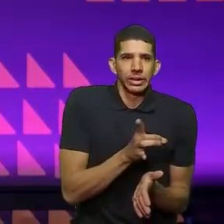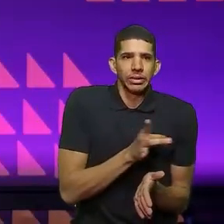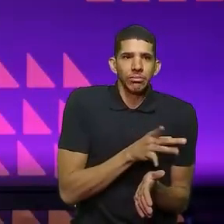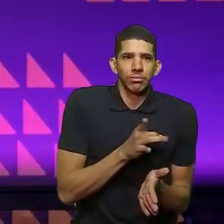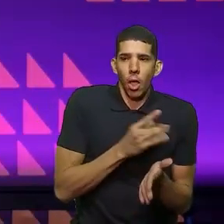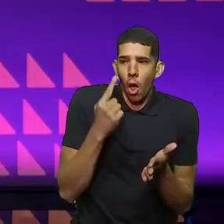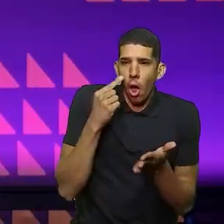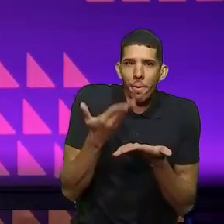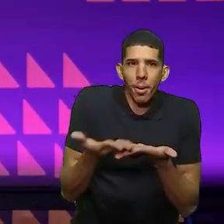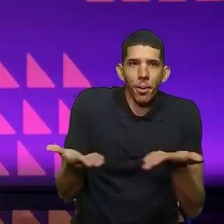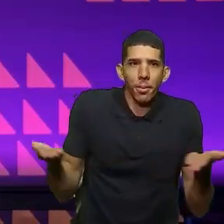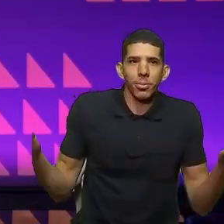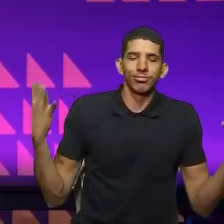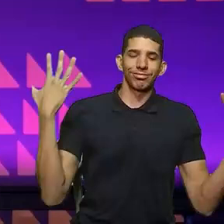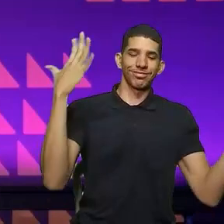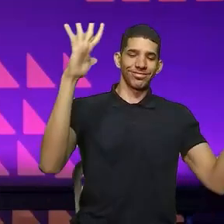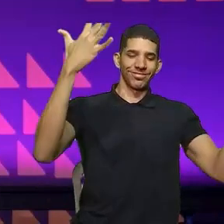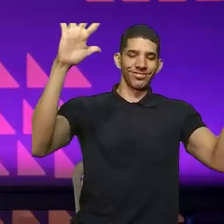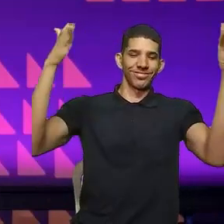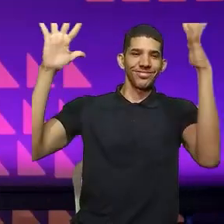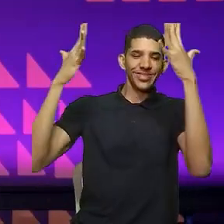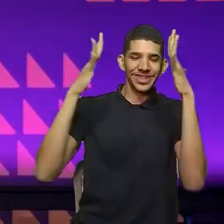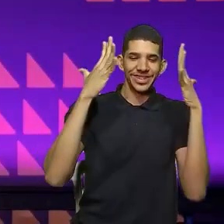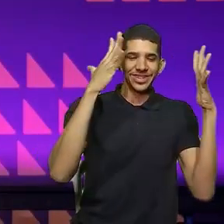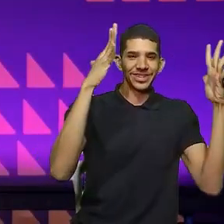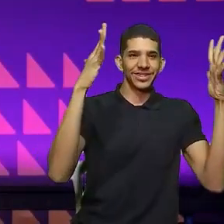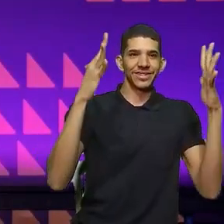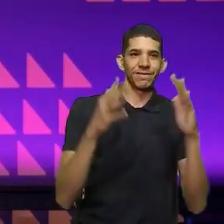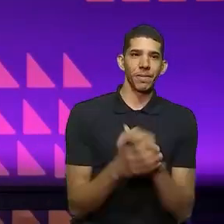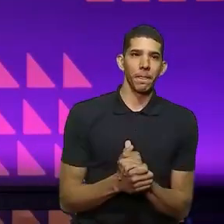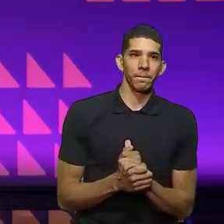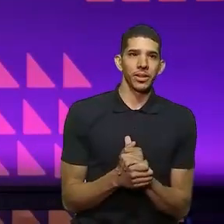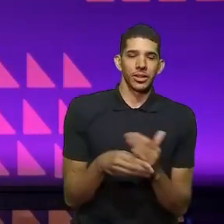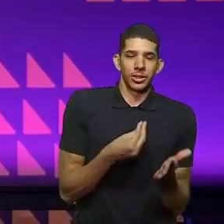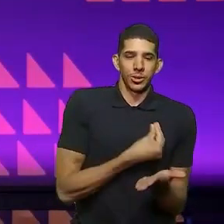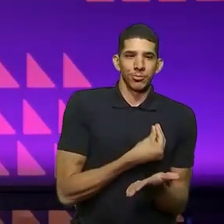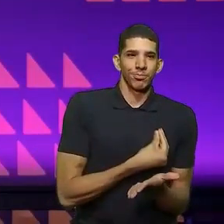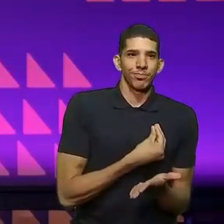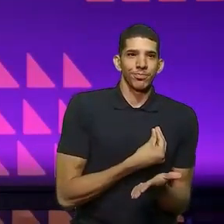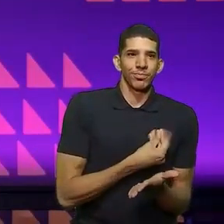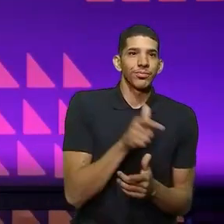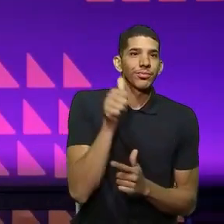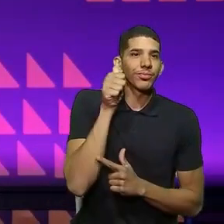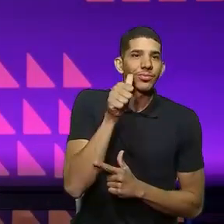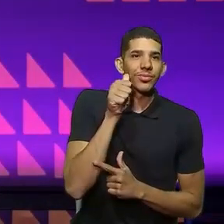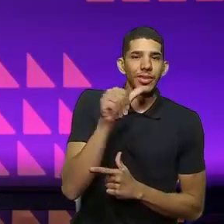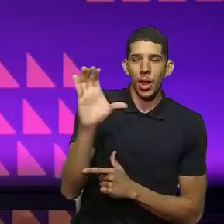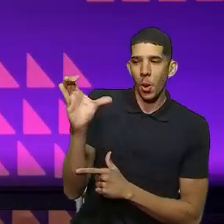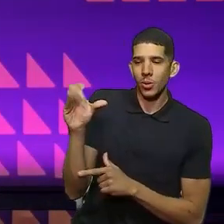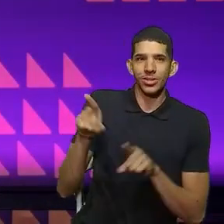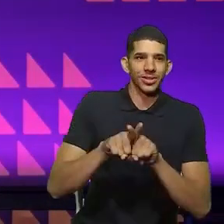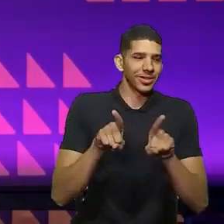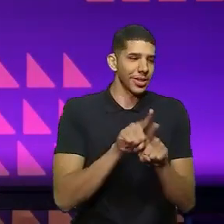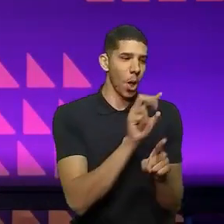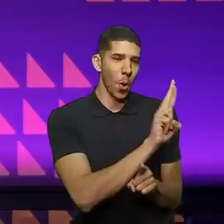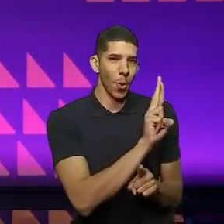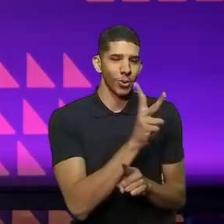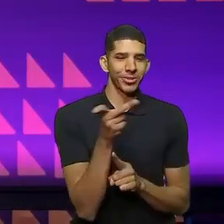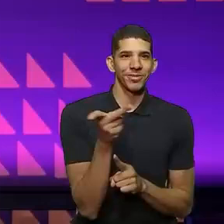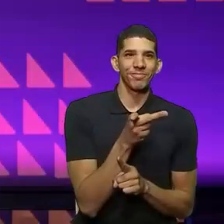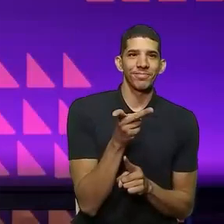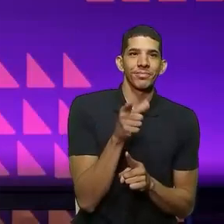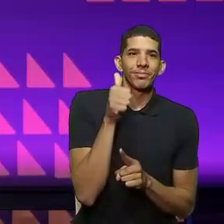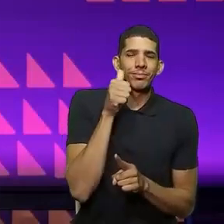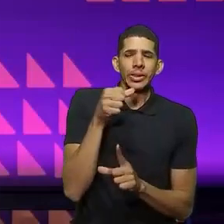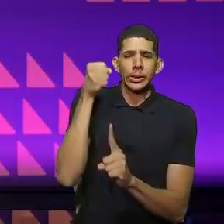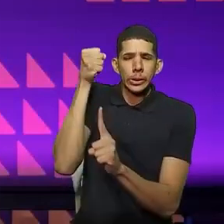a vida e a obra da nossa imortal Conceição Evaristo e de Dona Rosinha, mulher de